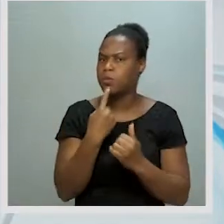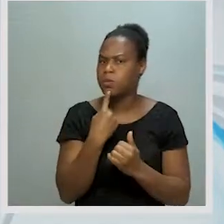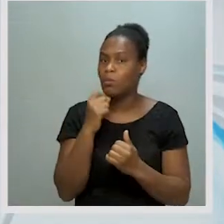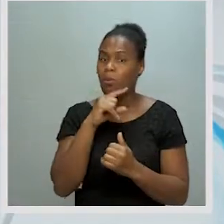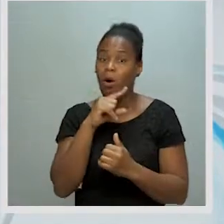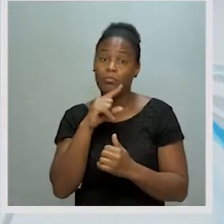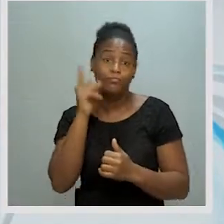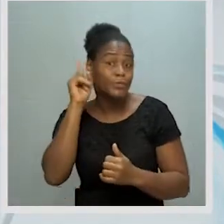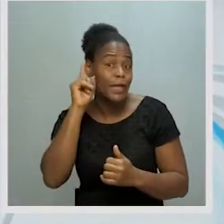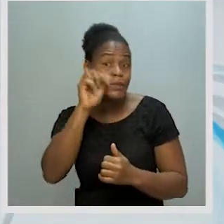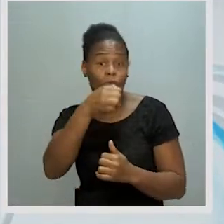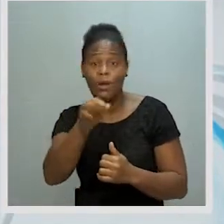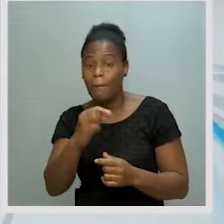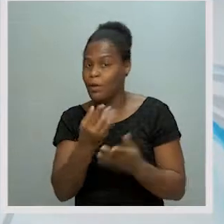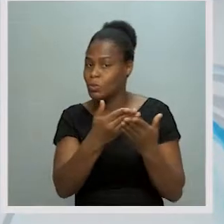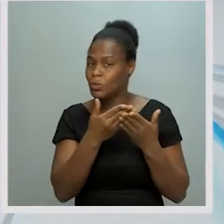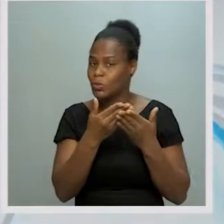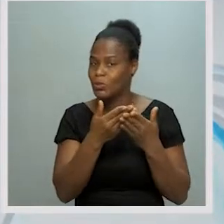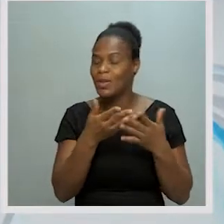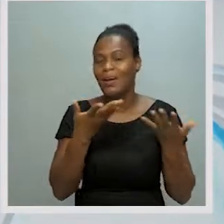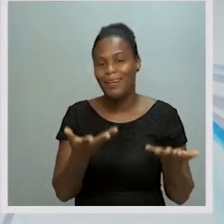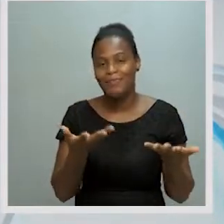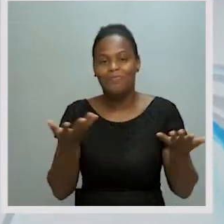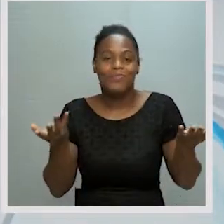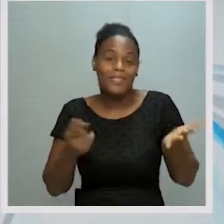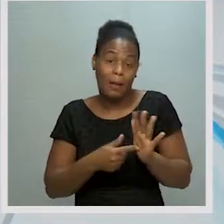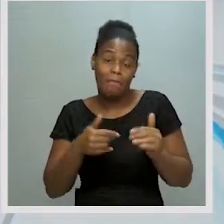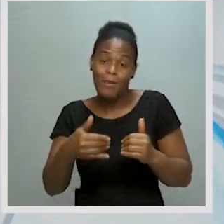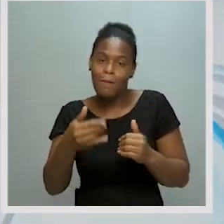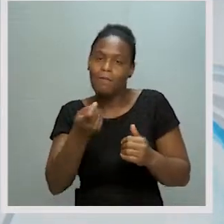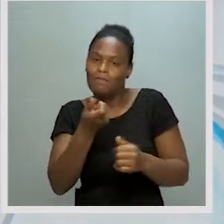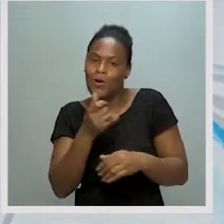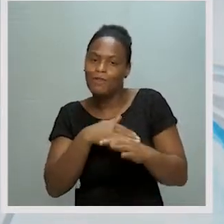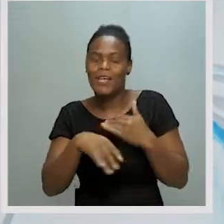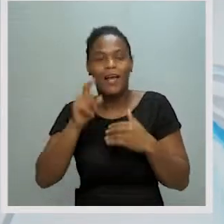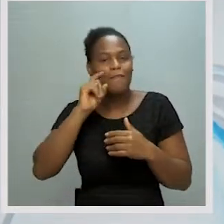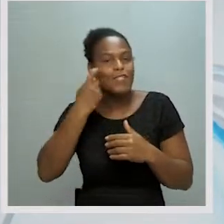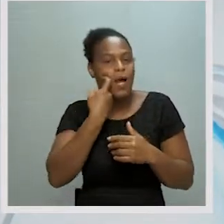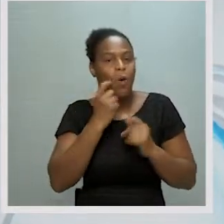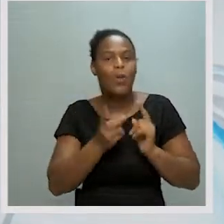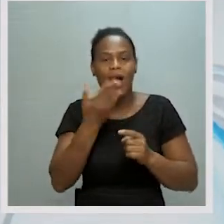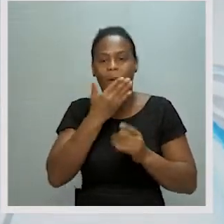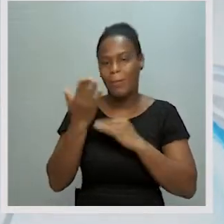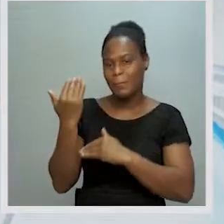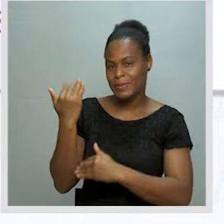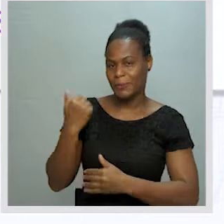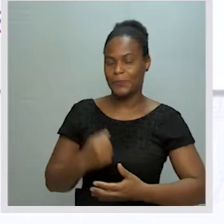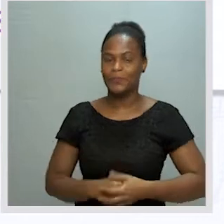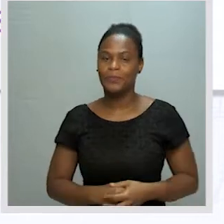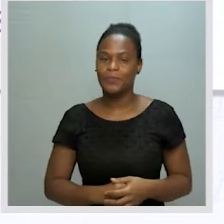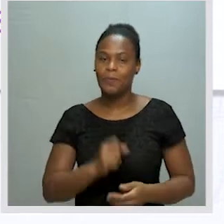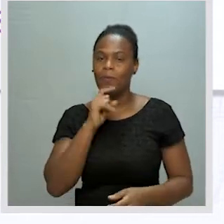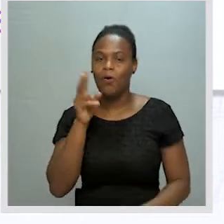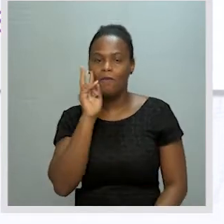ou não para o nosso estudo e, neste caso, vamos fazer um pouco a revisão daquilo que foi a aula anterior. Como